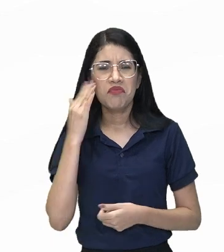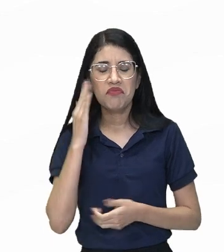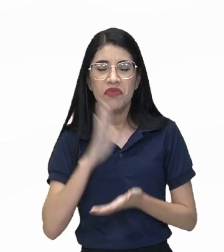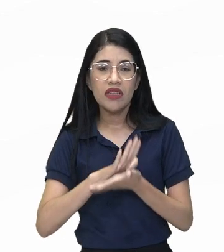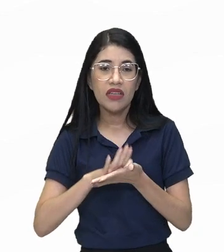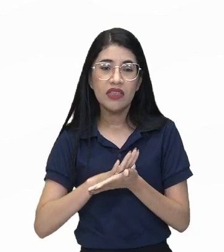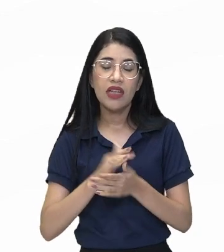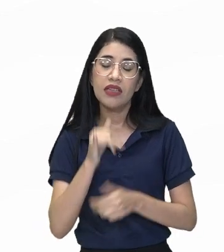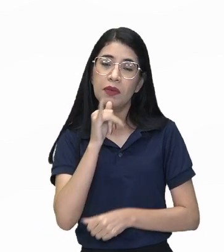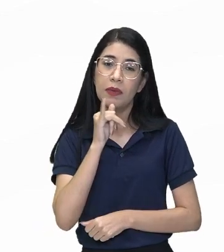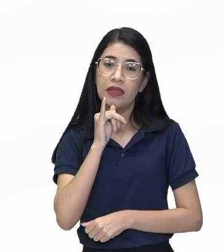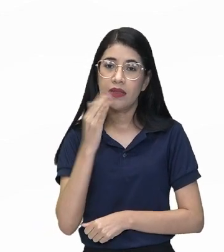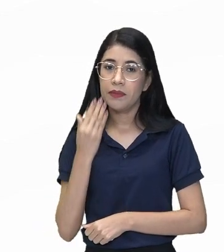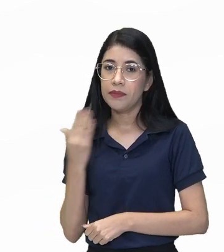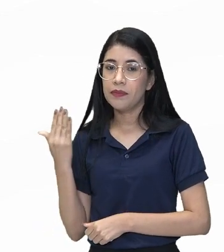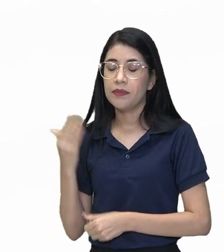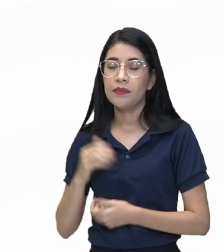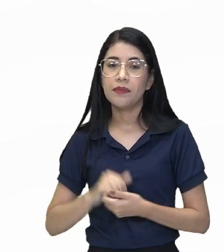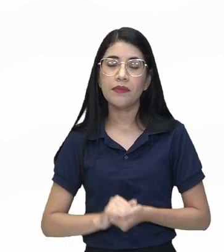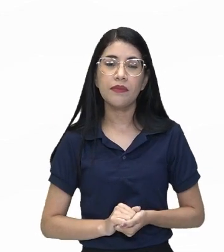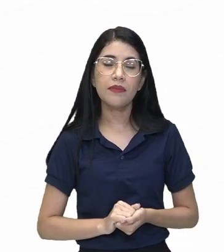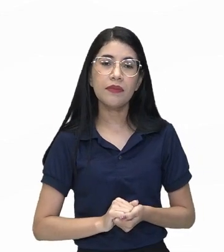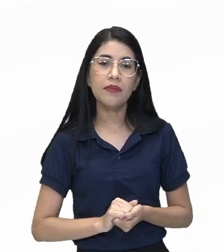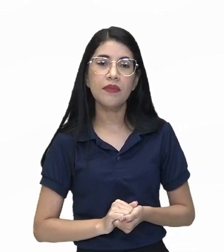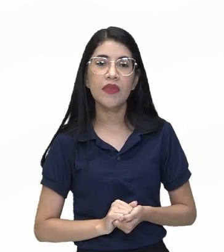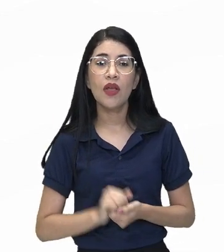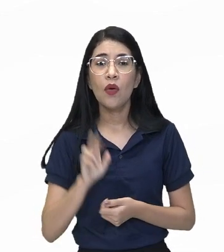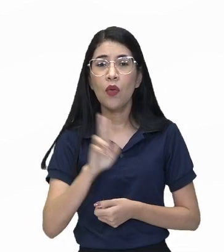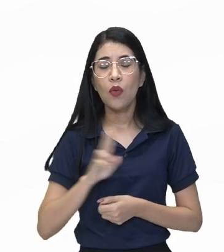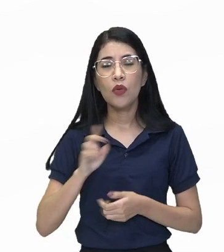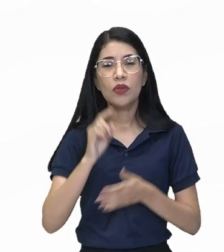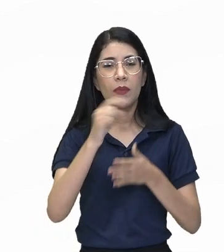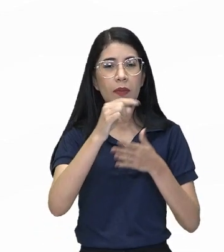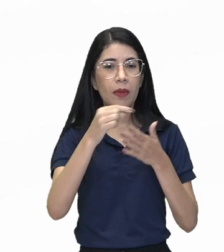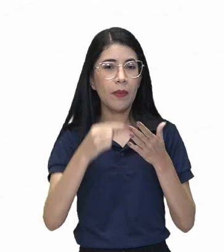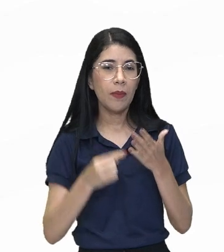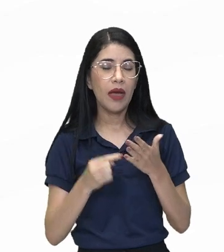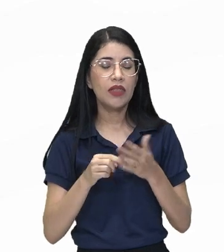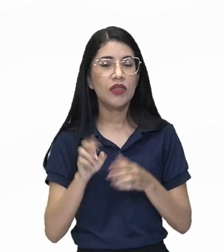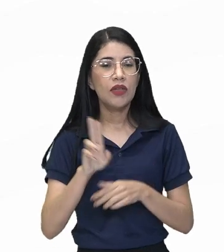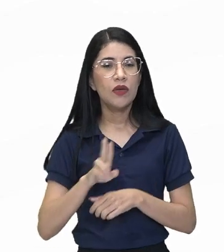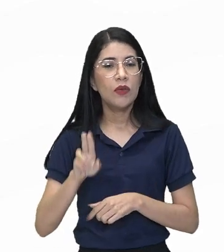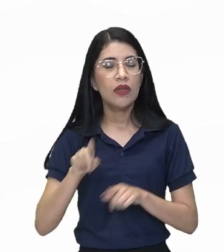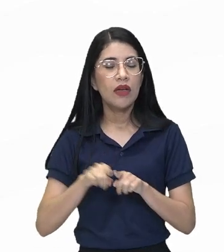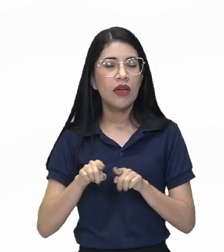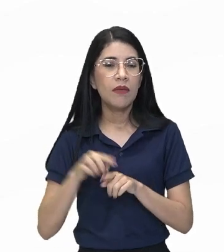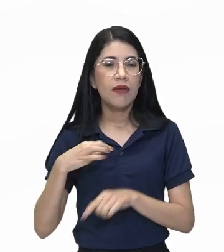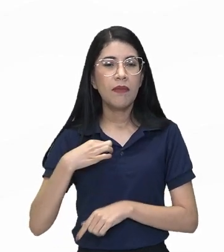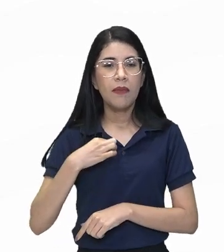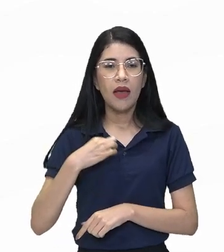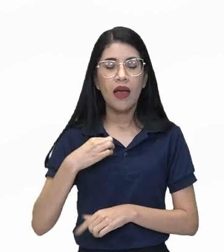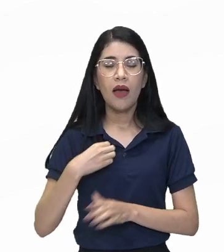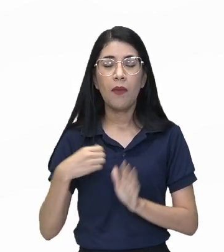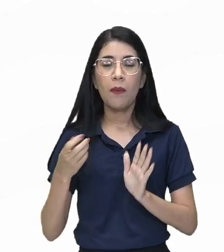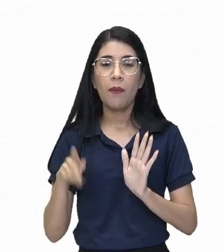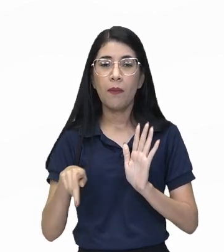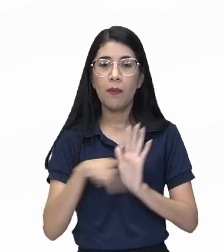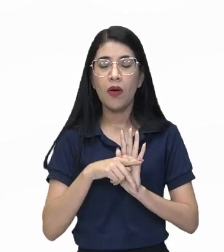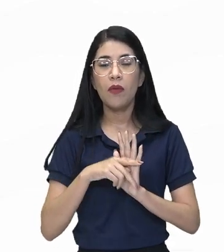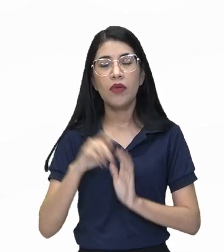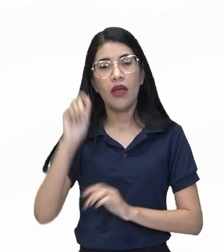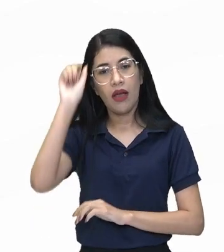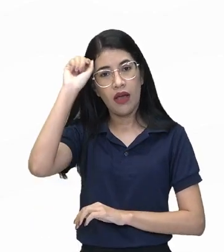ver um exemplo aqui. Olha só, um exemplo disso é o uso de acessórios ou vestimentas de origem